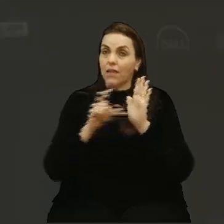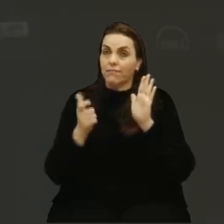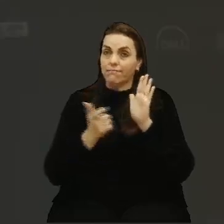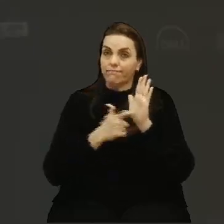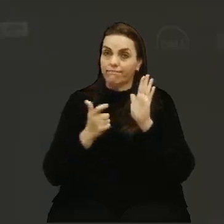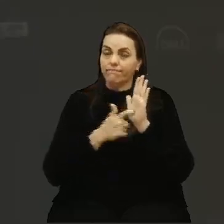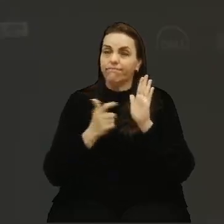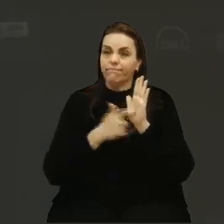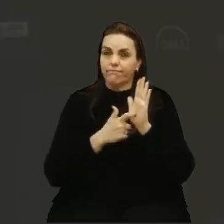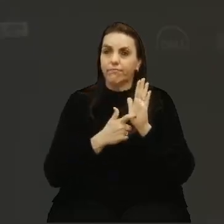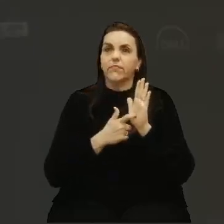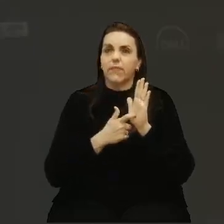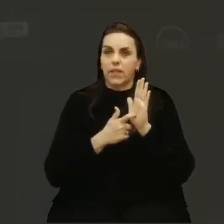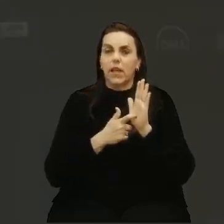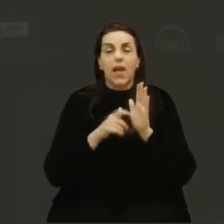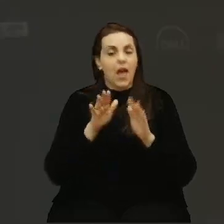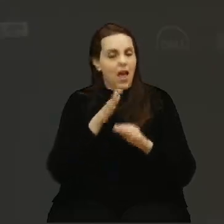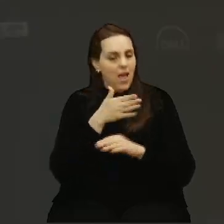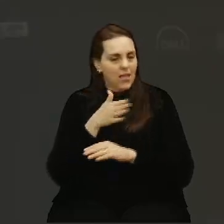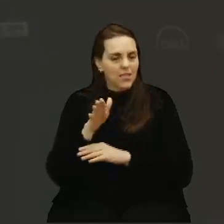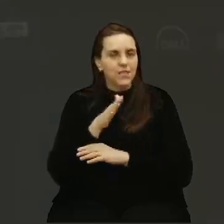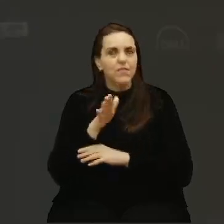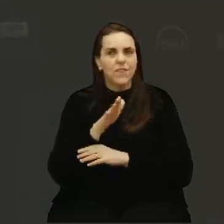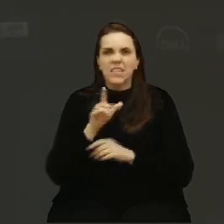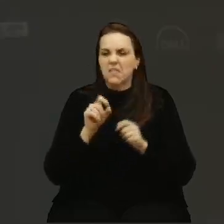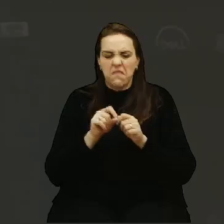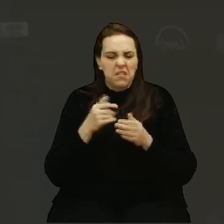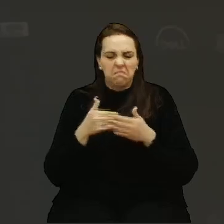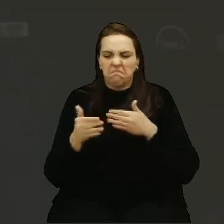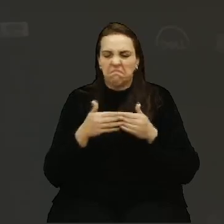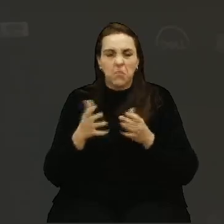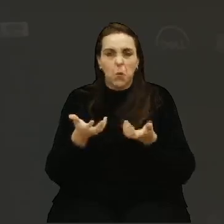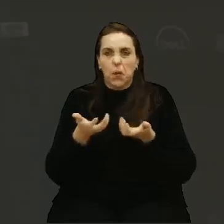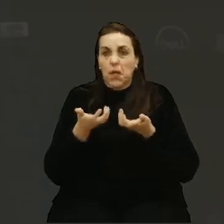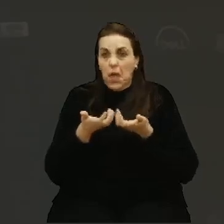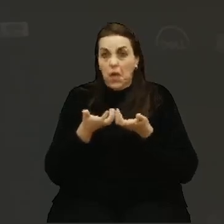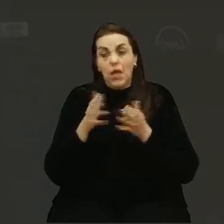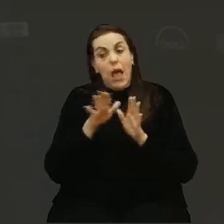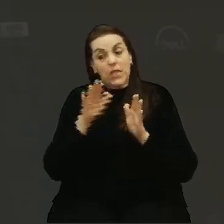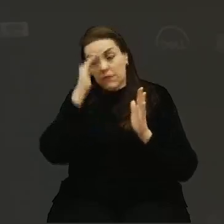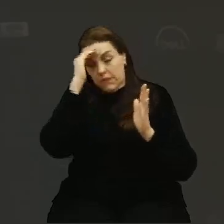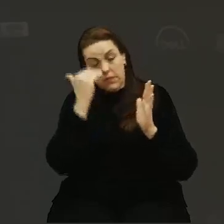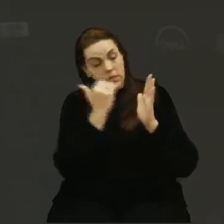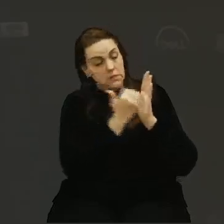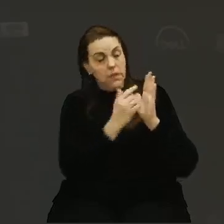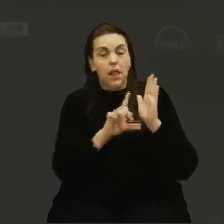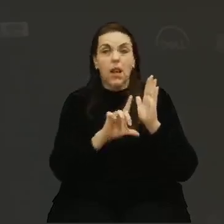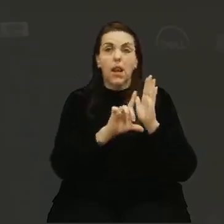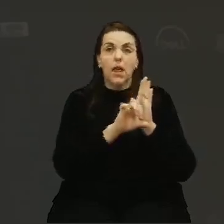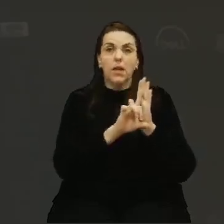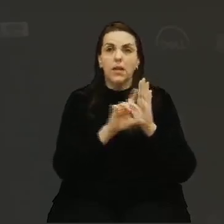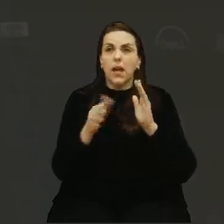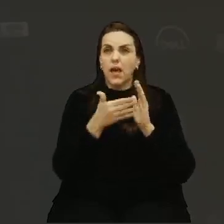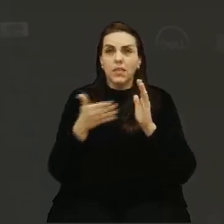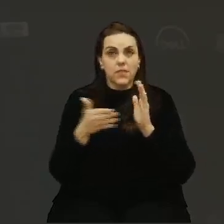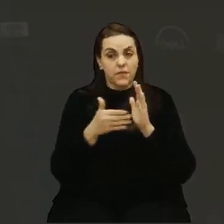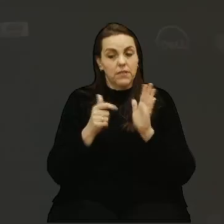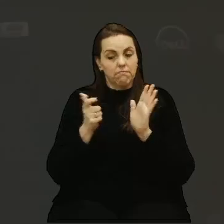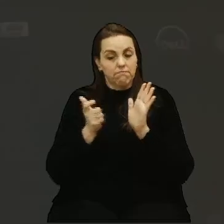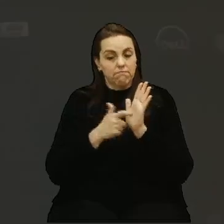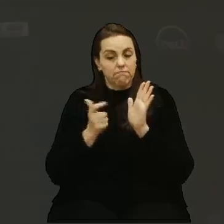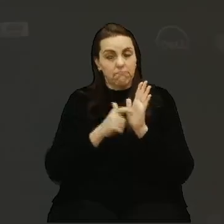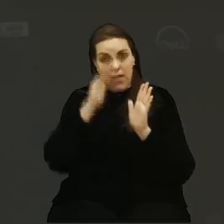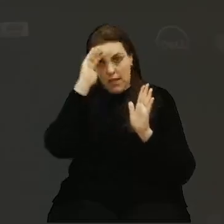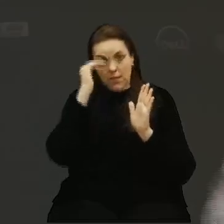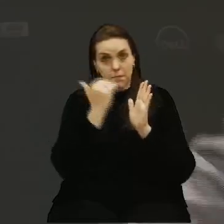vezes, a gente faz o que a gente quer, às vezes a gente segue a lei, às vezes a gente cumpre a determinação legal, às vezes a